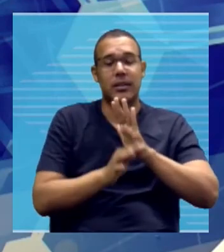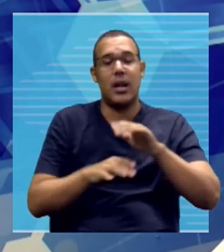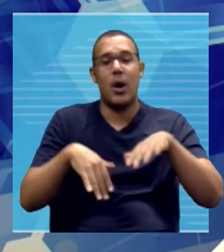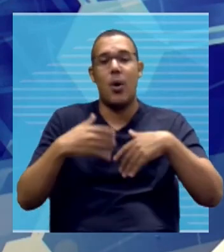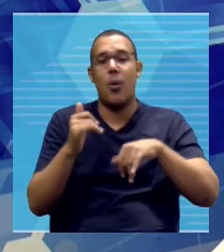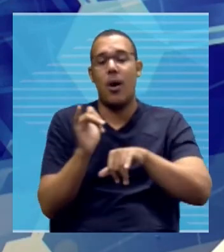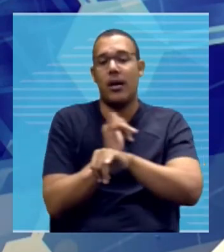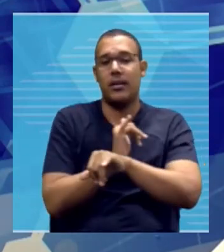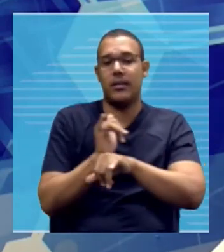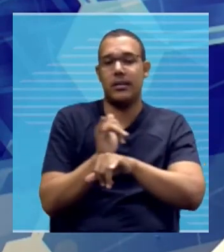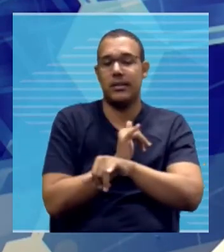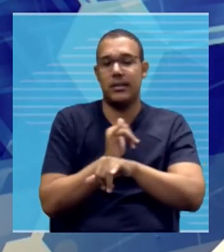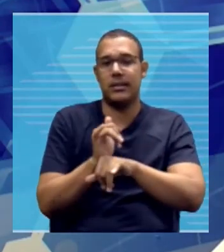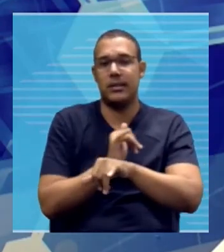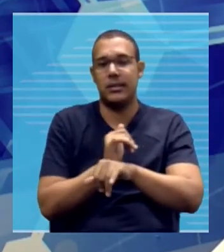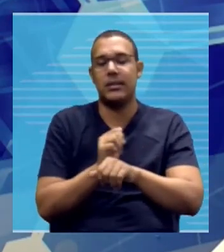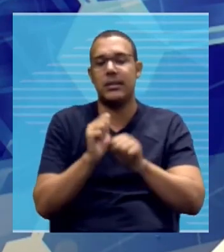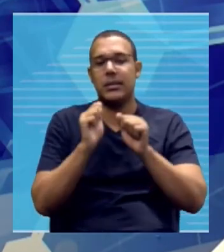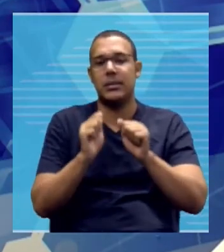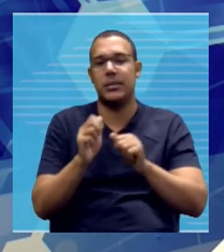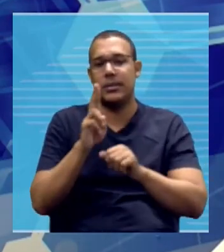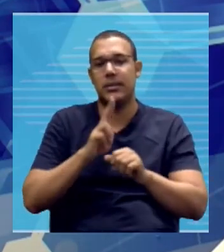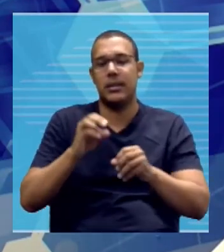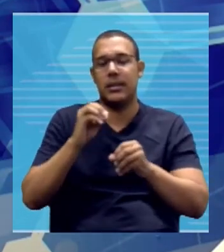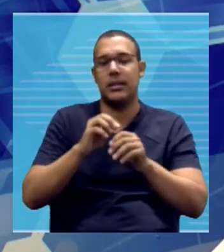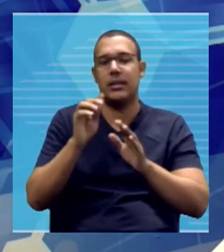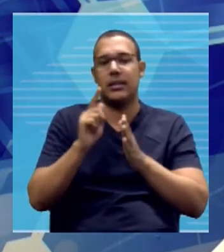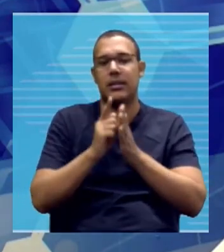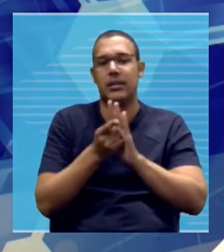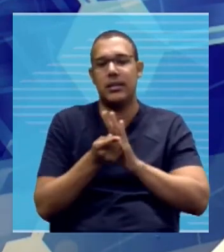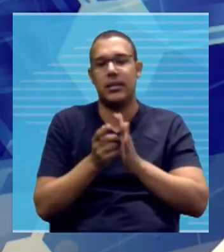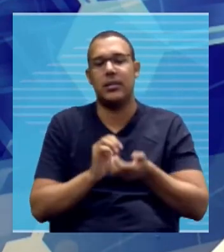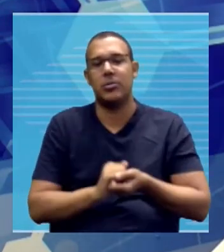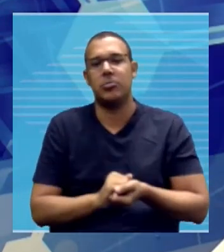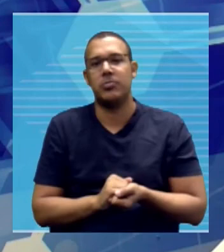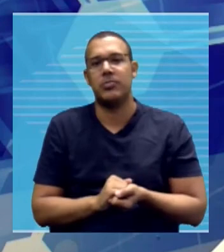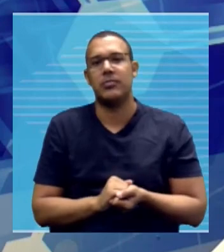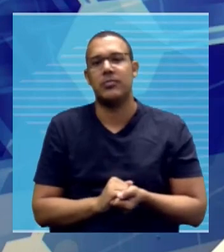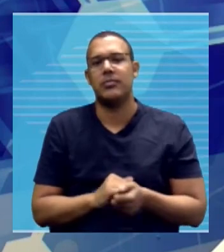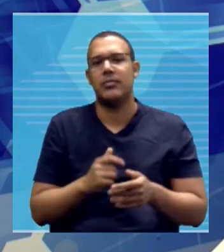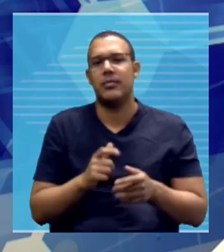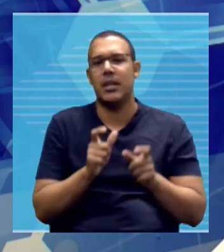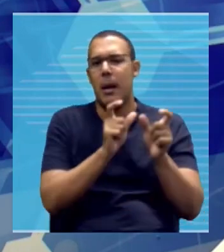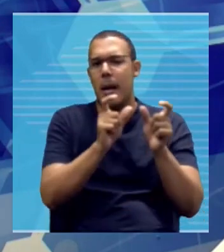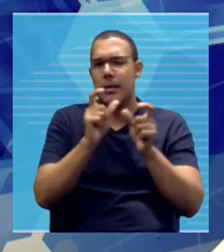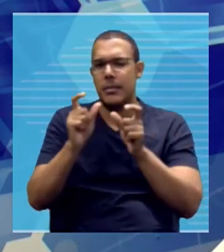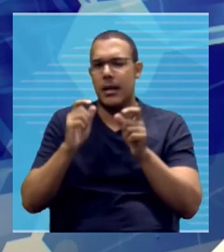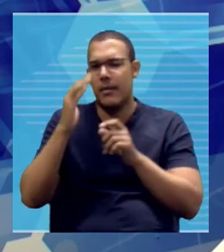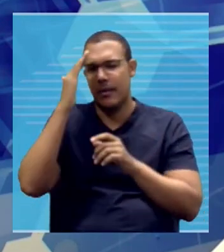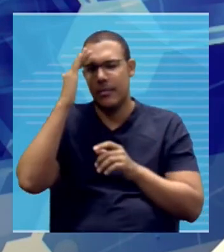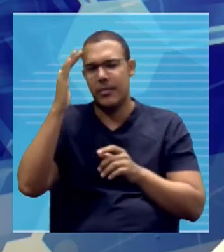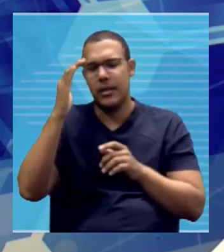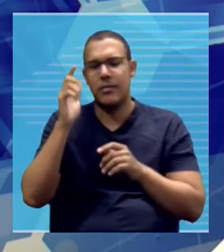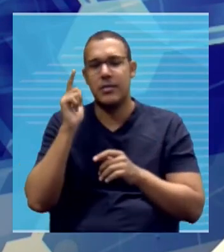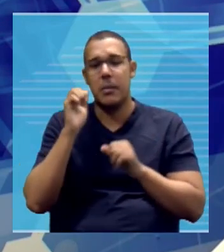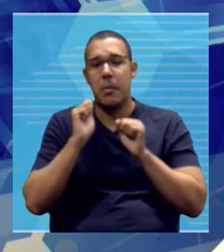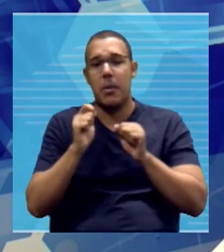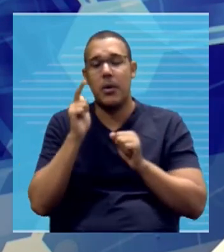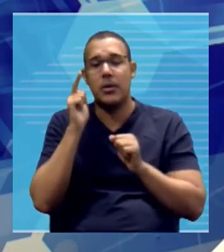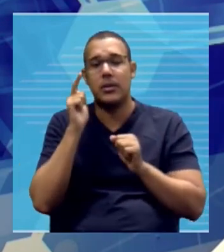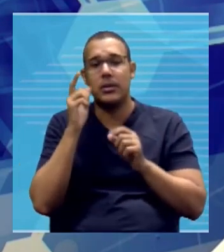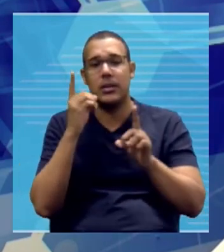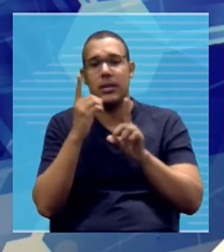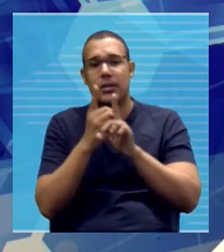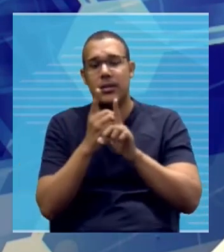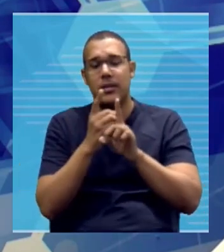que você tem a partir do gênero não precisa saber de tudo mas as palavras essenciais Você pode encontrar a partir